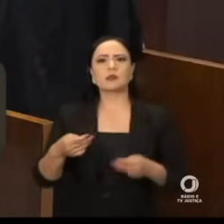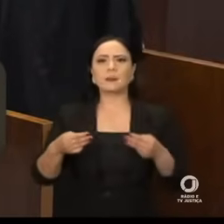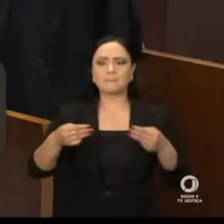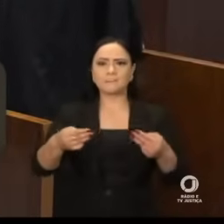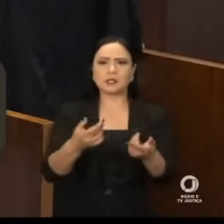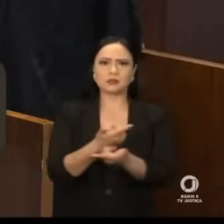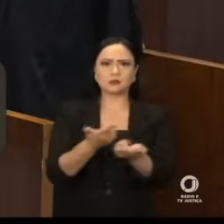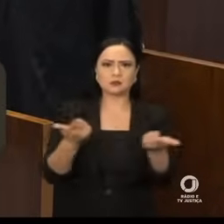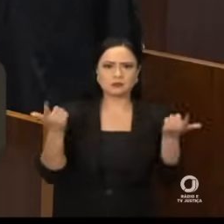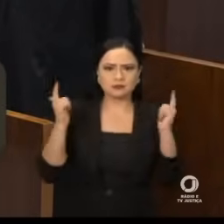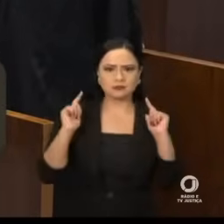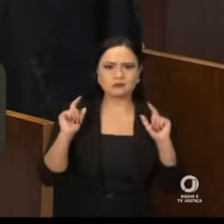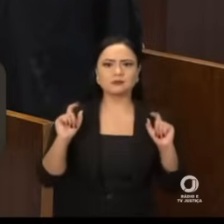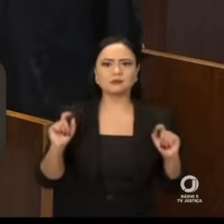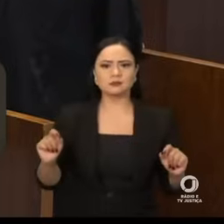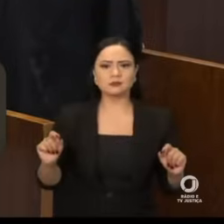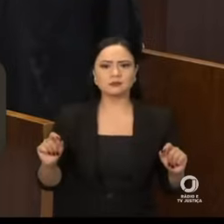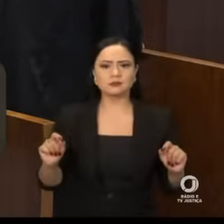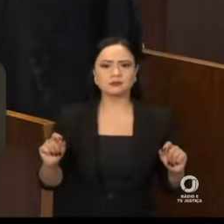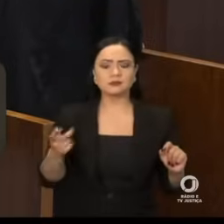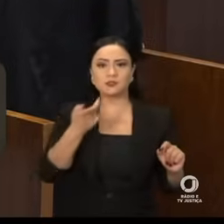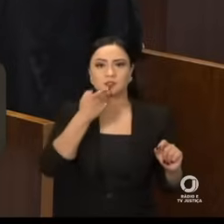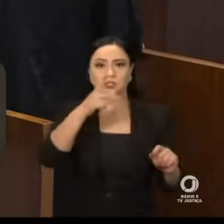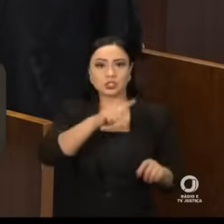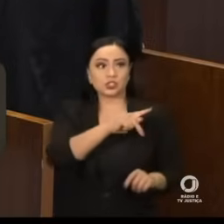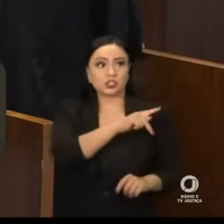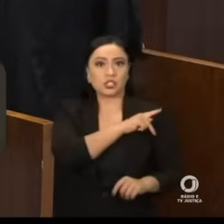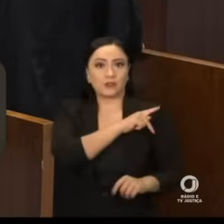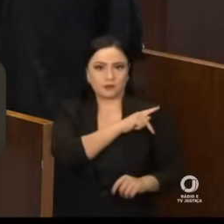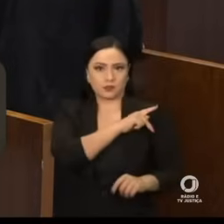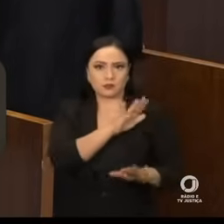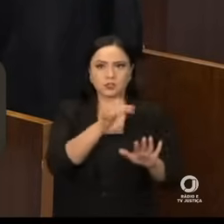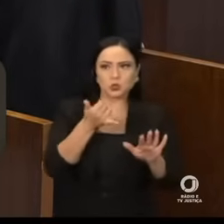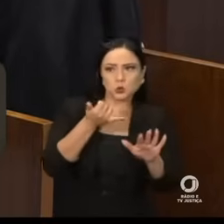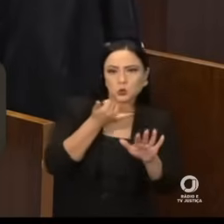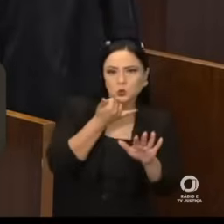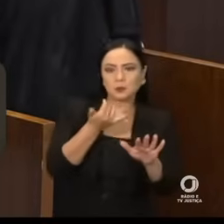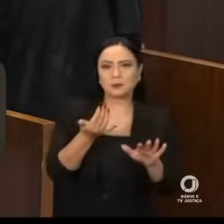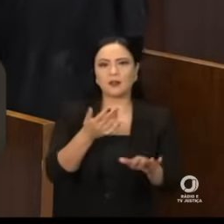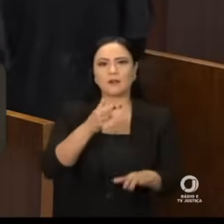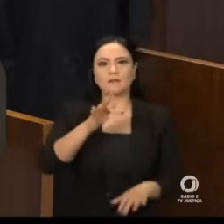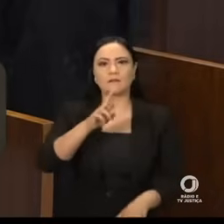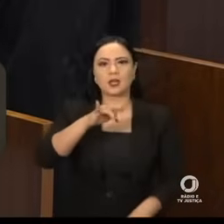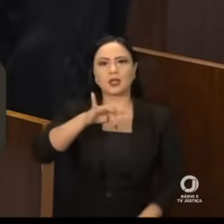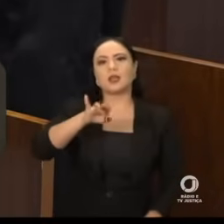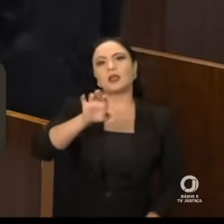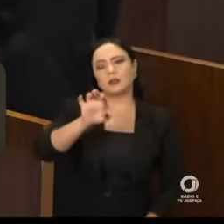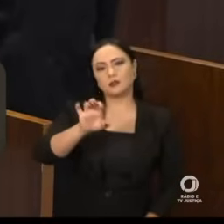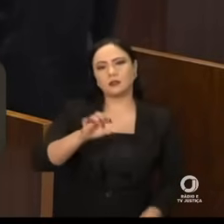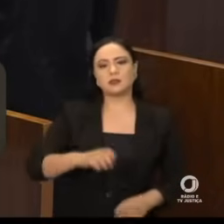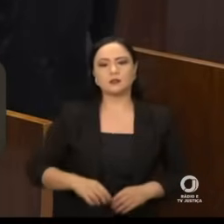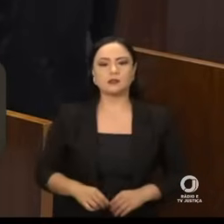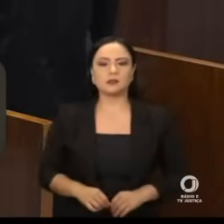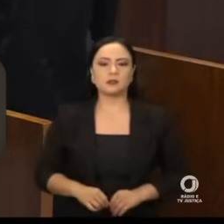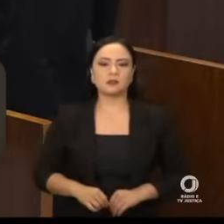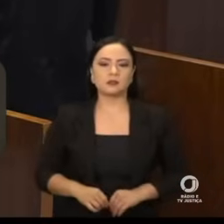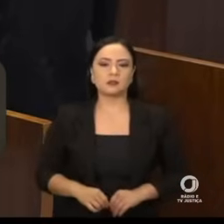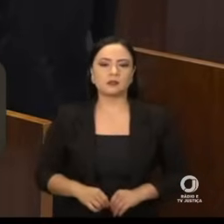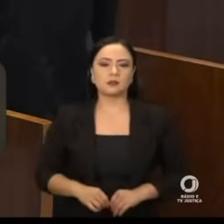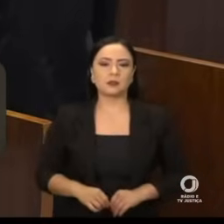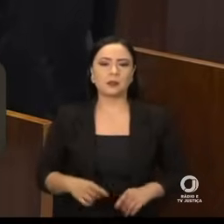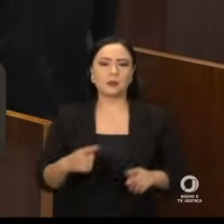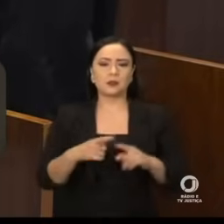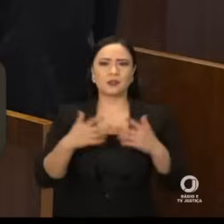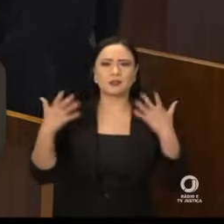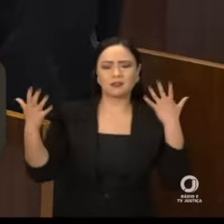senhor está falando de quem exatamente? Eu estou falando do chefe do Exército, me desculpe. O Freire Gomes. Freire Gomes, perdão. Obrigado. É porque eu fiquei na dúvida,